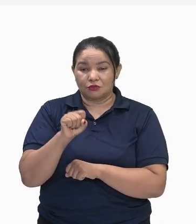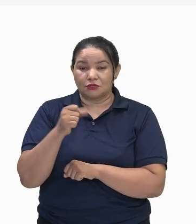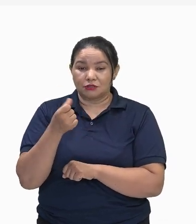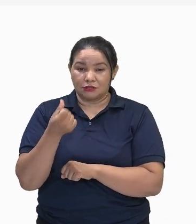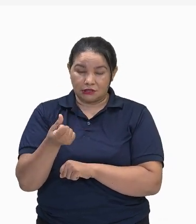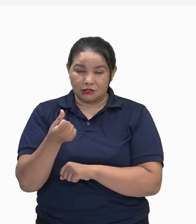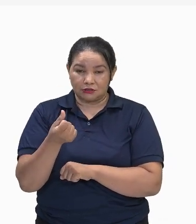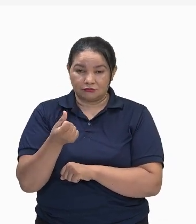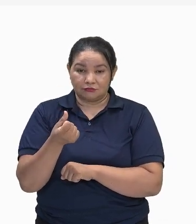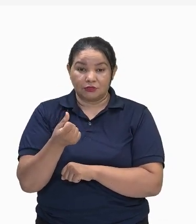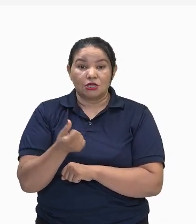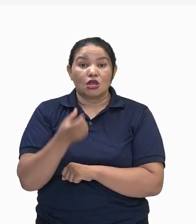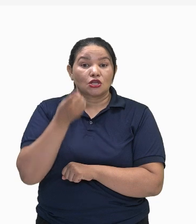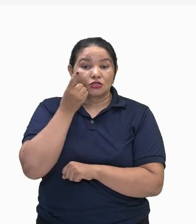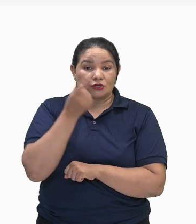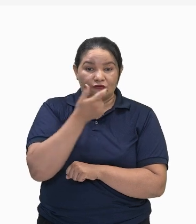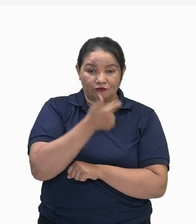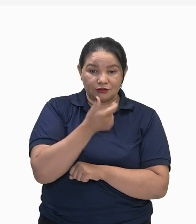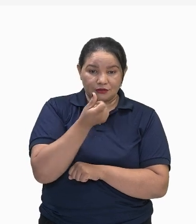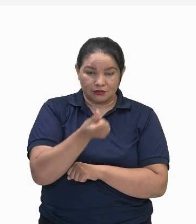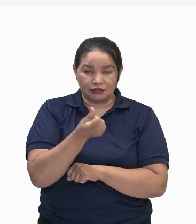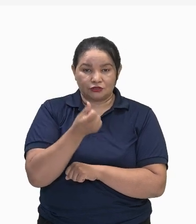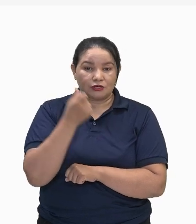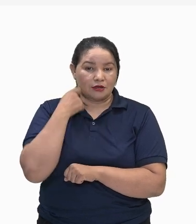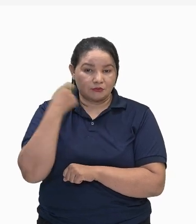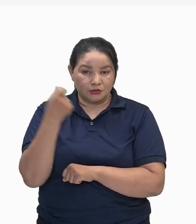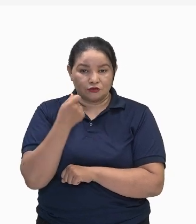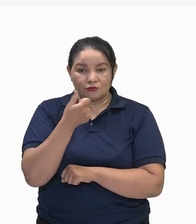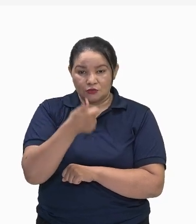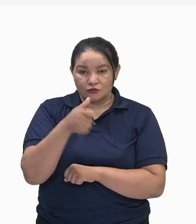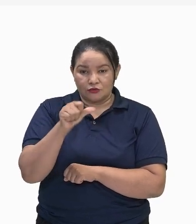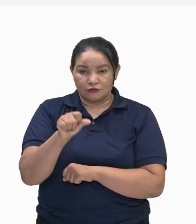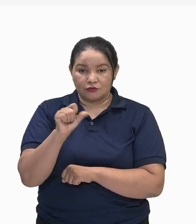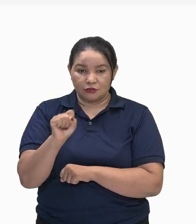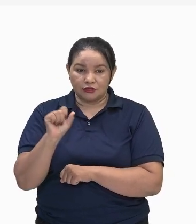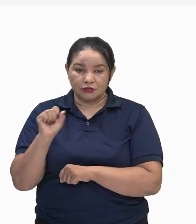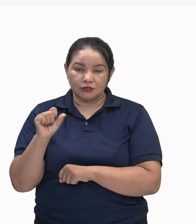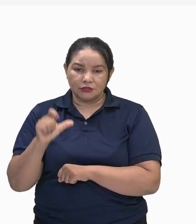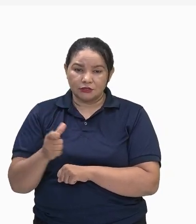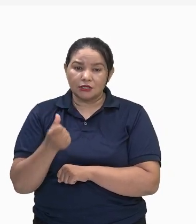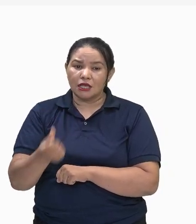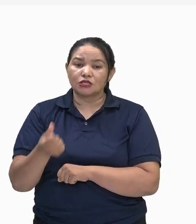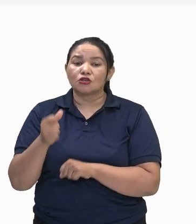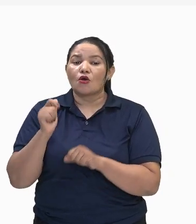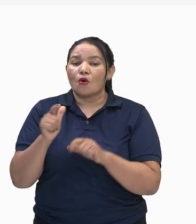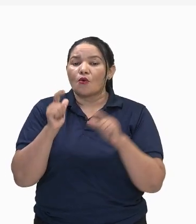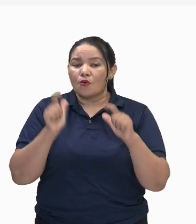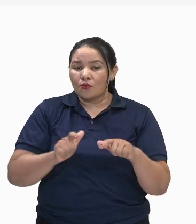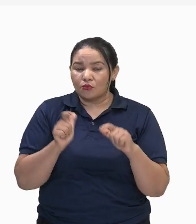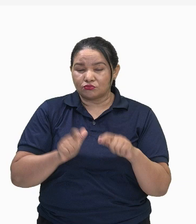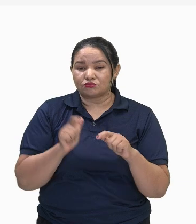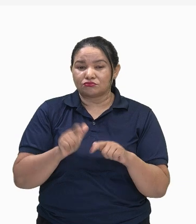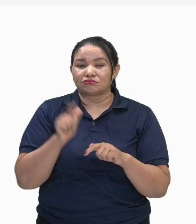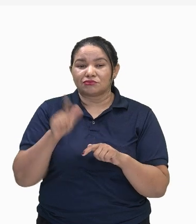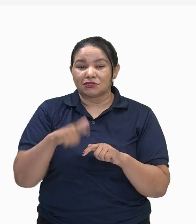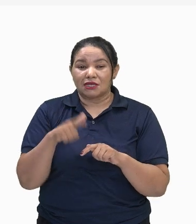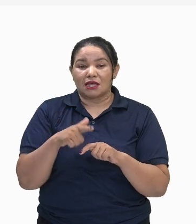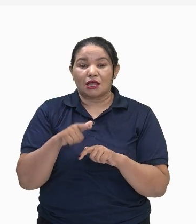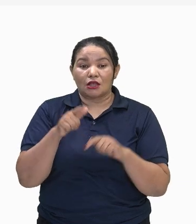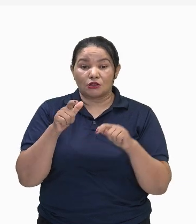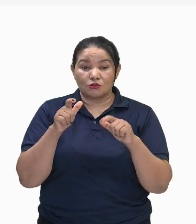de 1986. E aonde foi que isso aconteceu, né? Foi na usina nuclear de Chernobyl, na